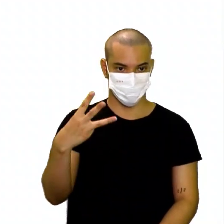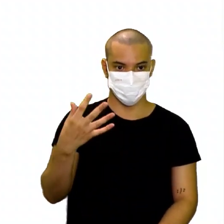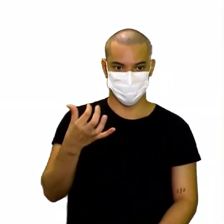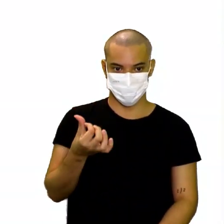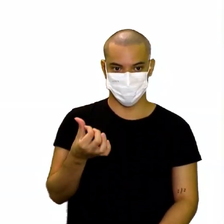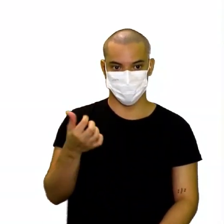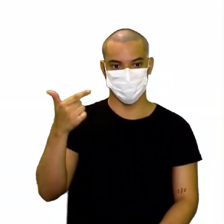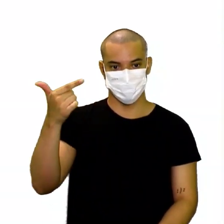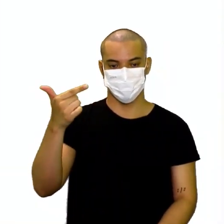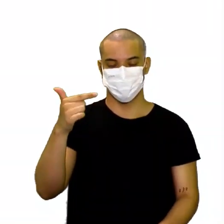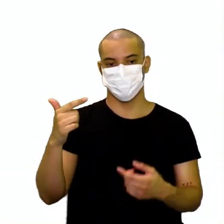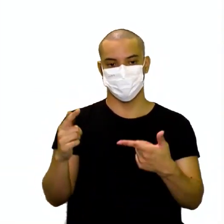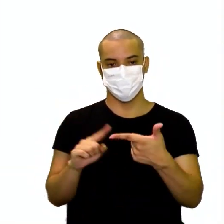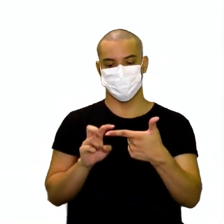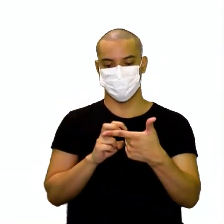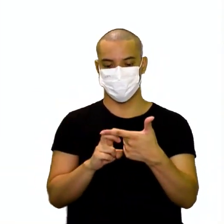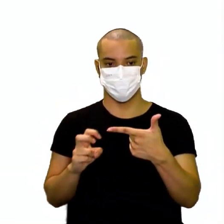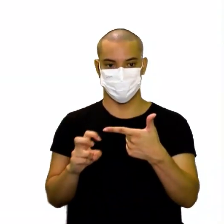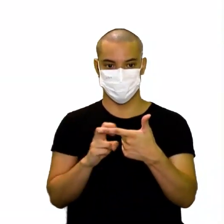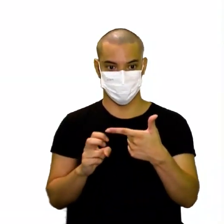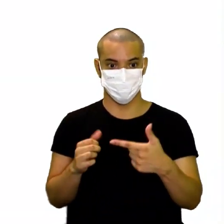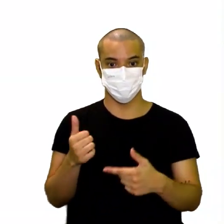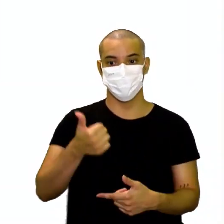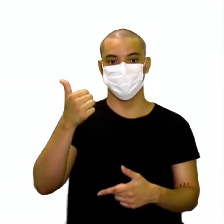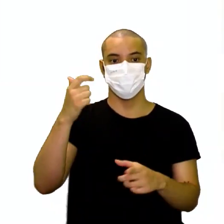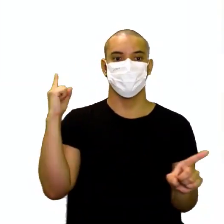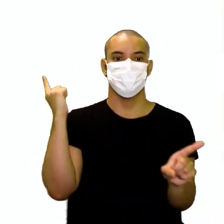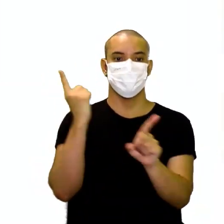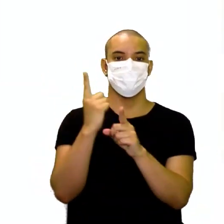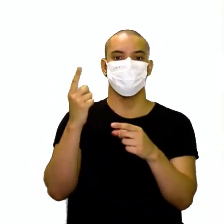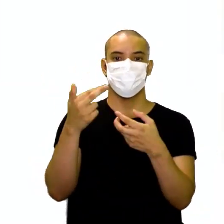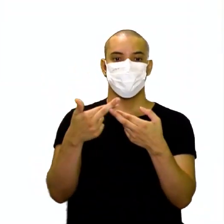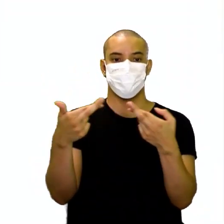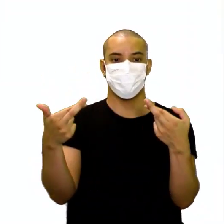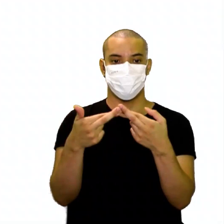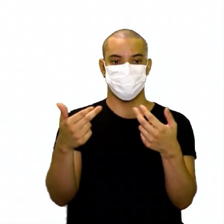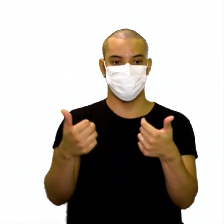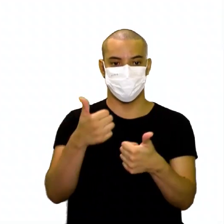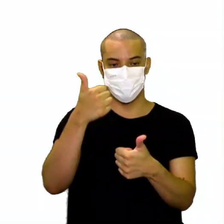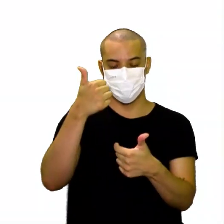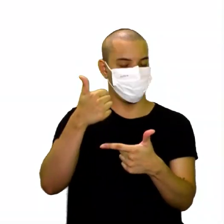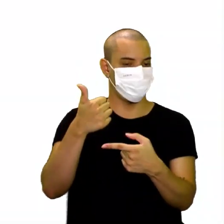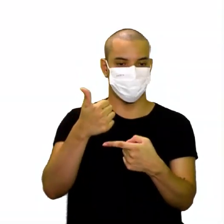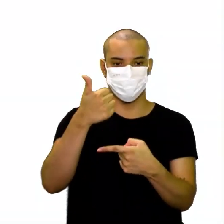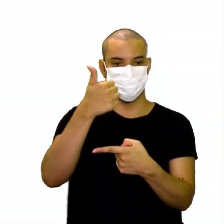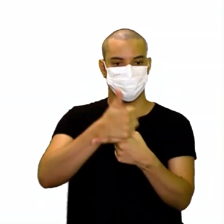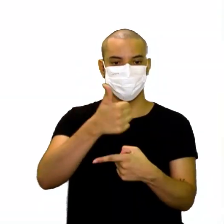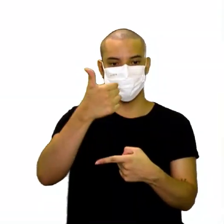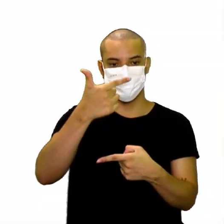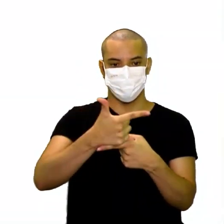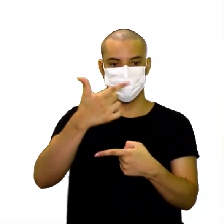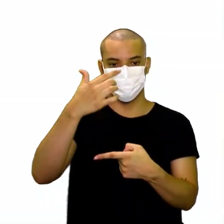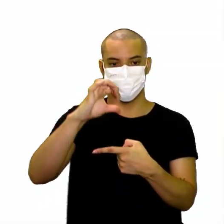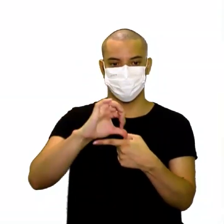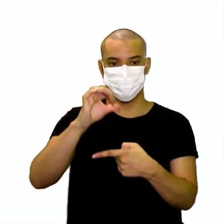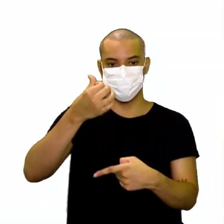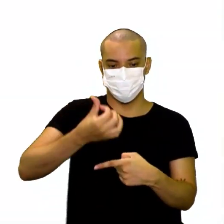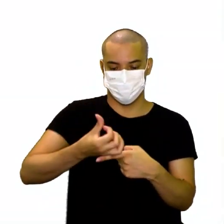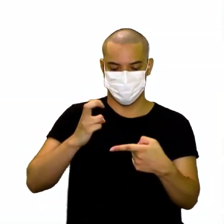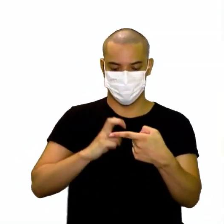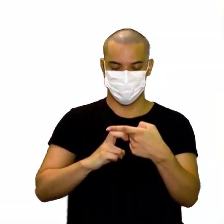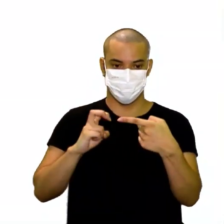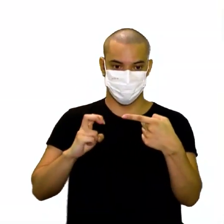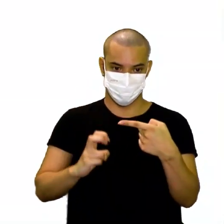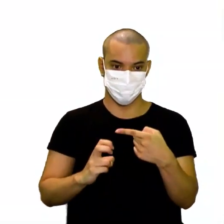pela potência. Aqui primeiro nós vamos encontrar a resistência dessa lâmpadazinha aí, olha